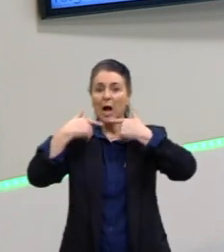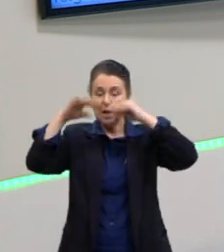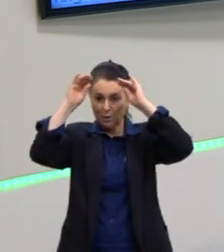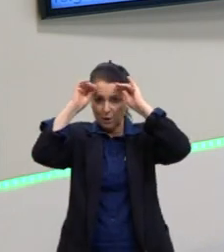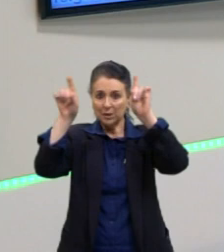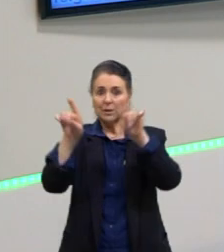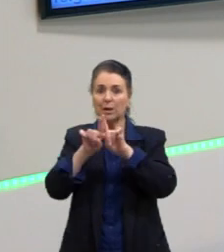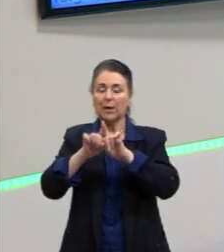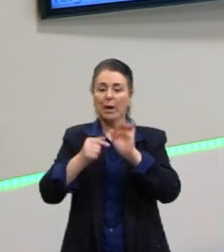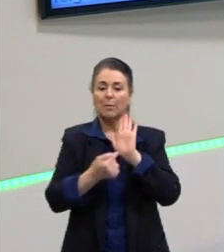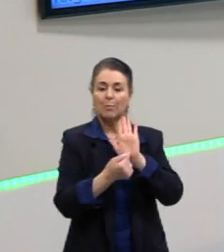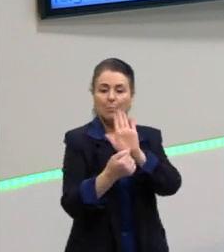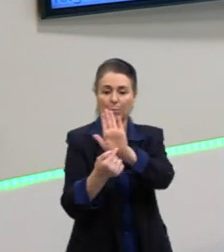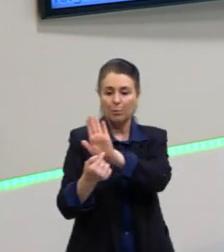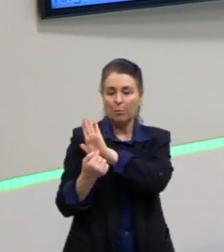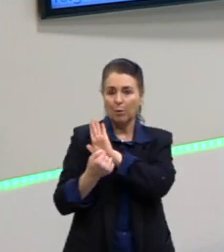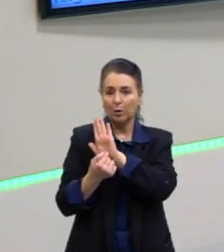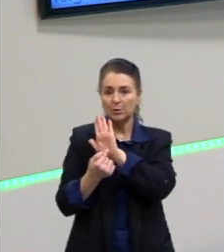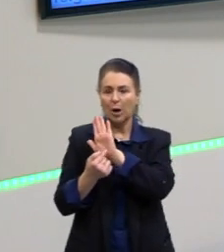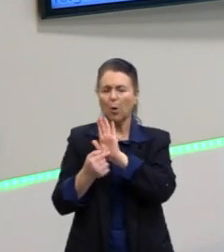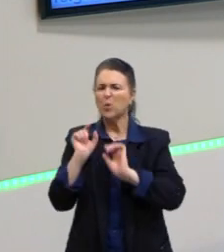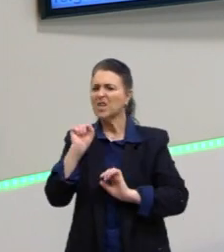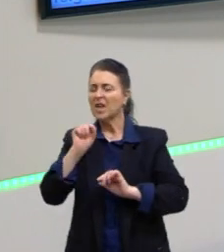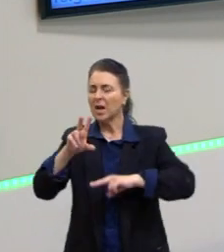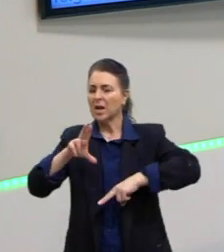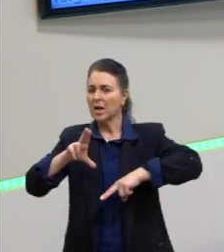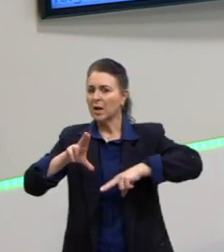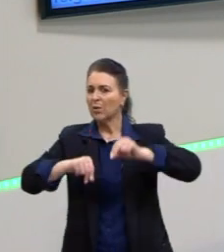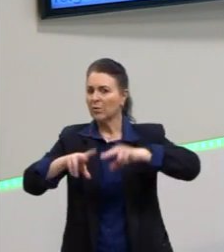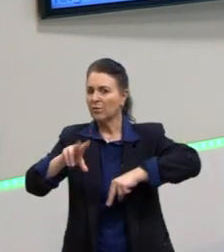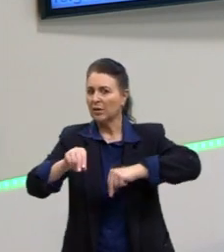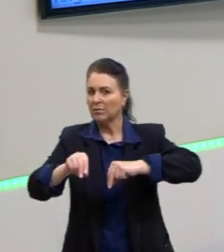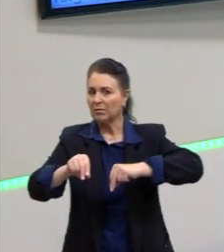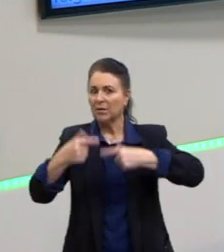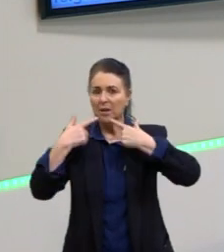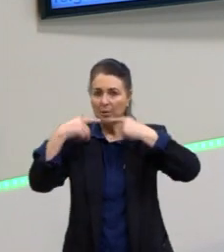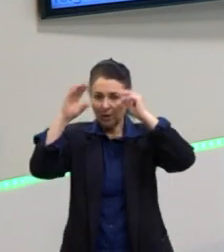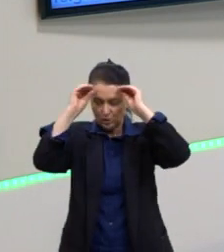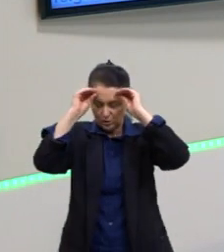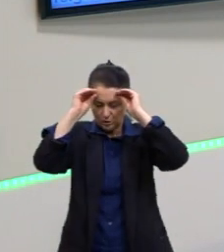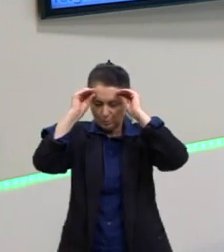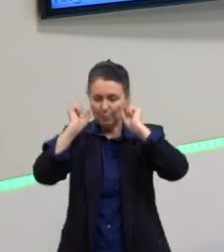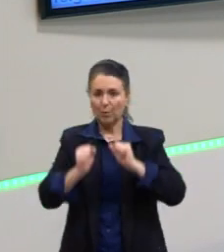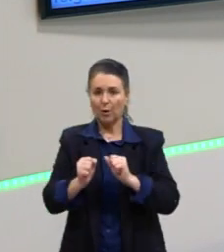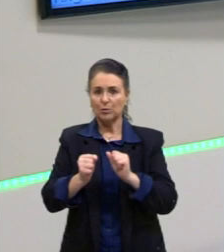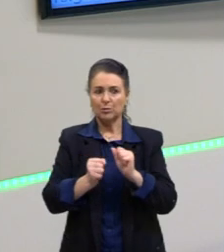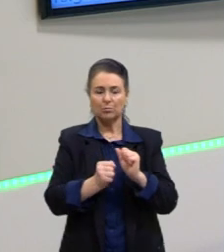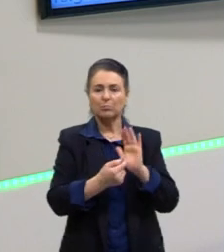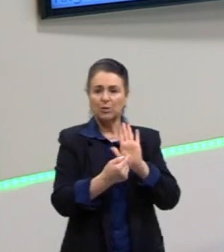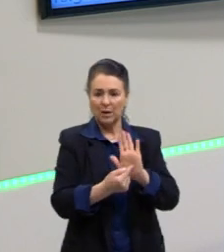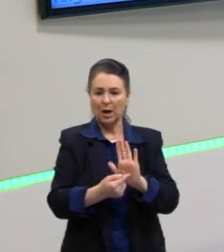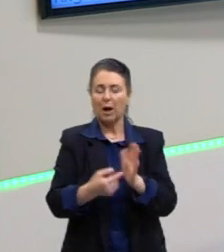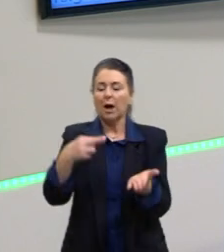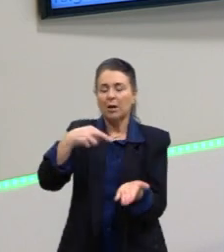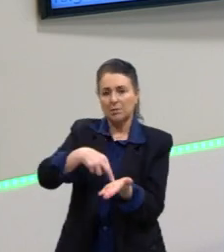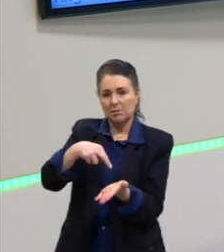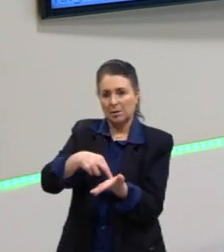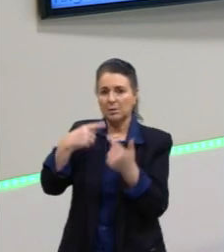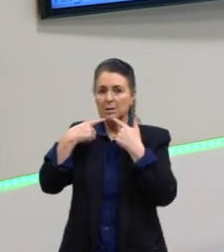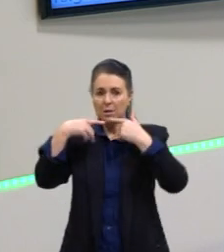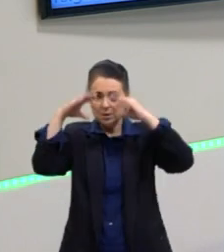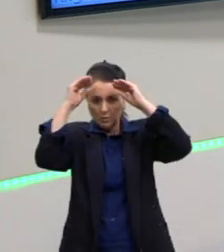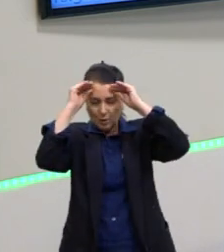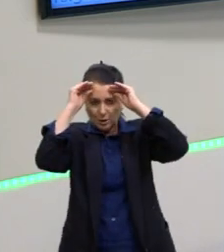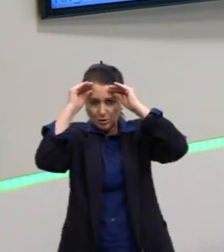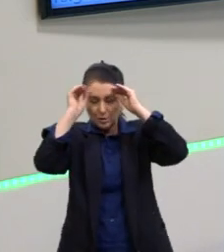que expressaria realmente aquele concreto ela a linguagem poderia expressar aquilo que da realidade A Linguagem teria